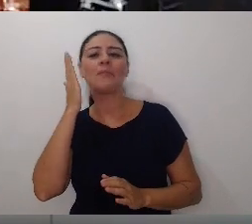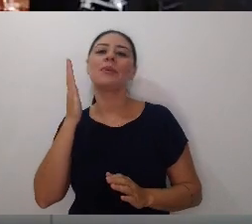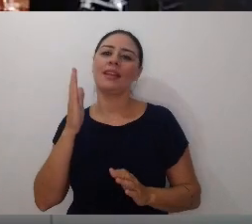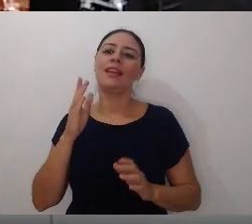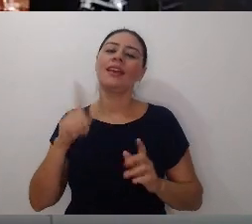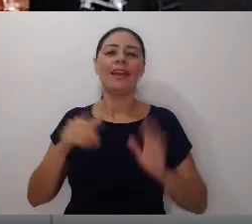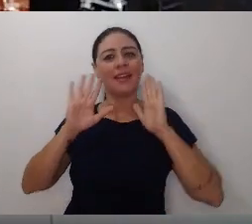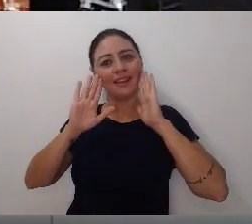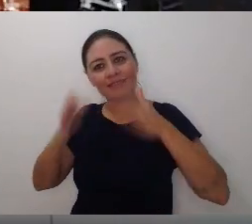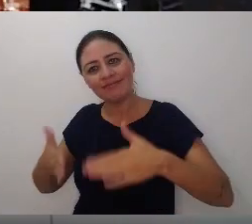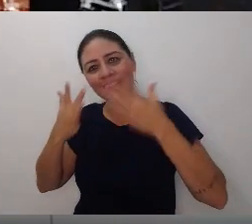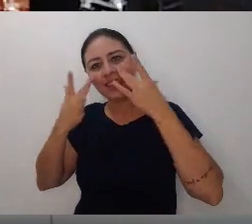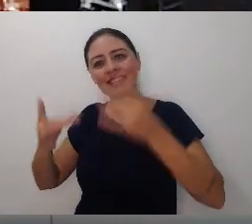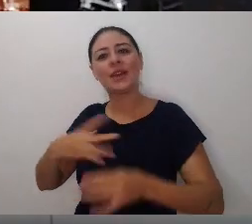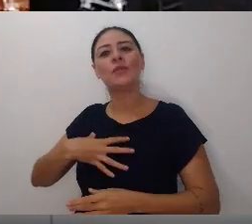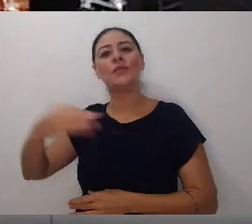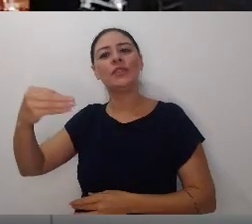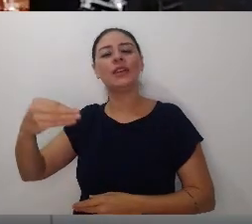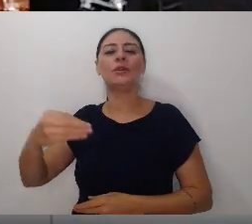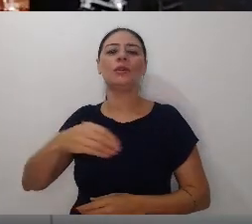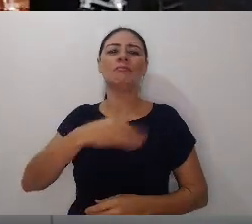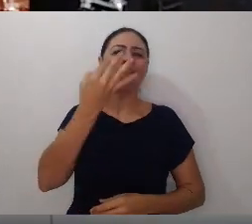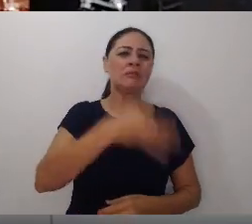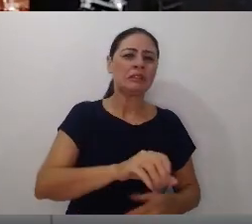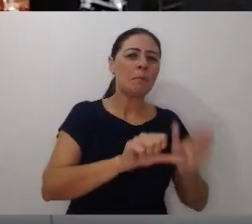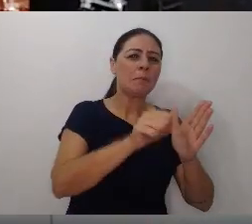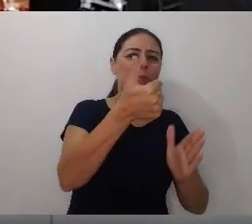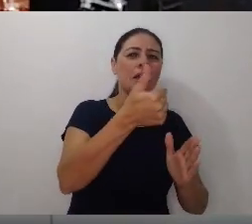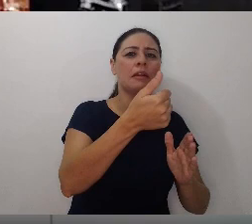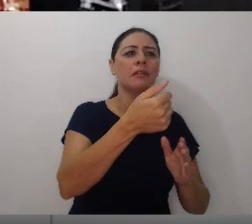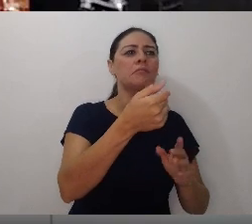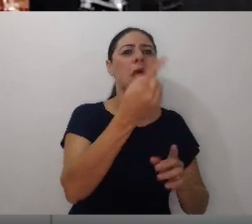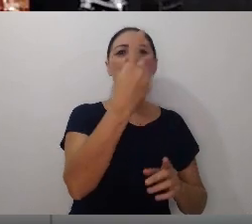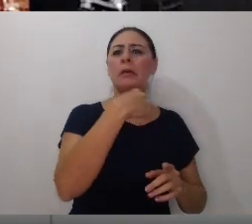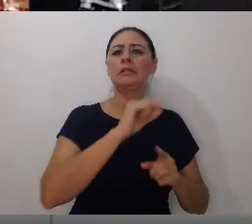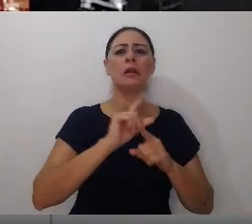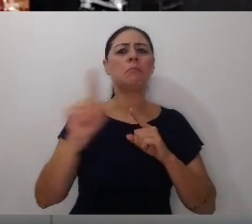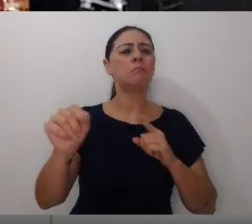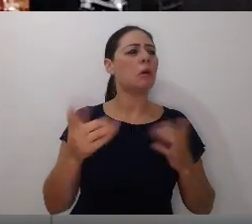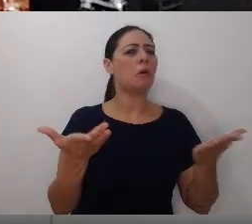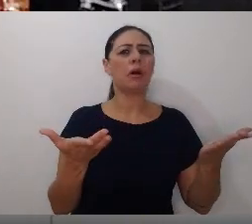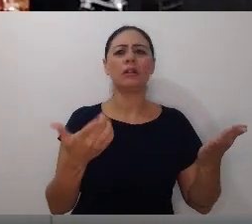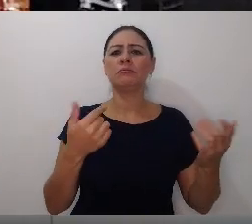aí. Então, vai também dar mais atenção para o seu filho. Não deu certo na primeira vez, me